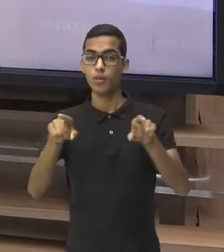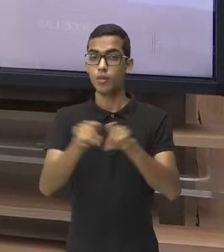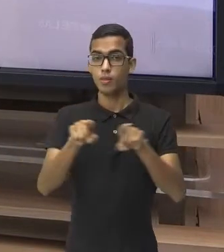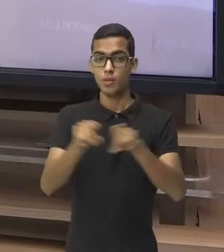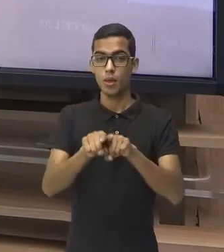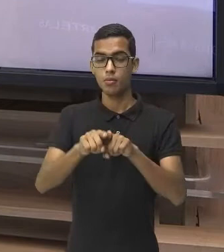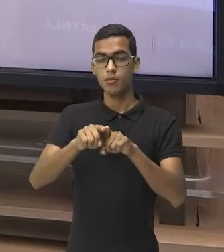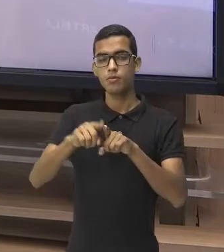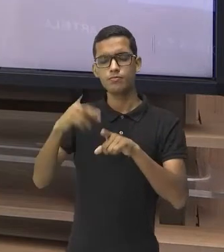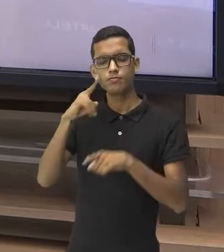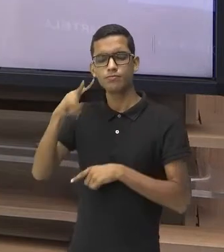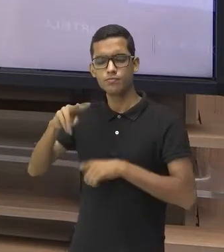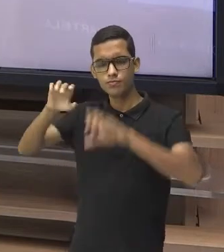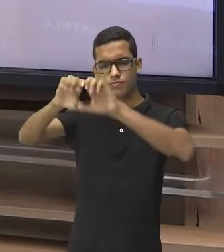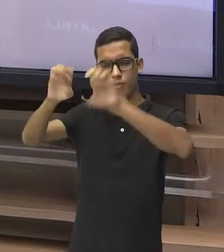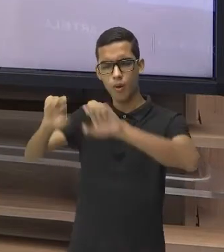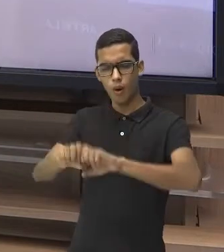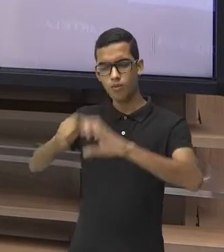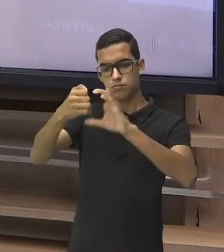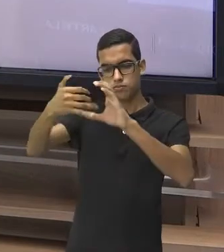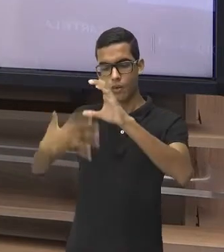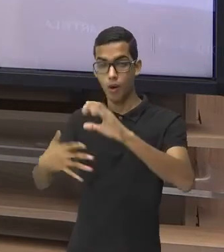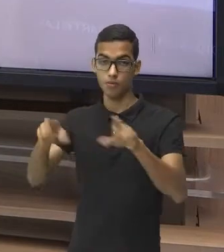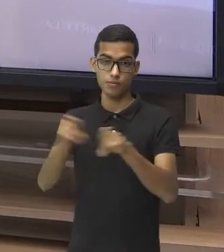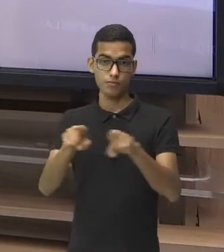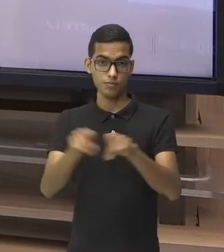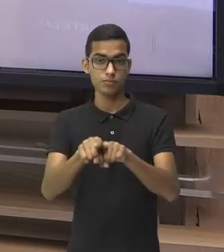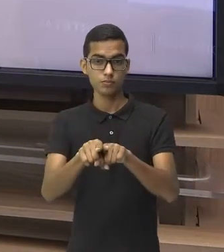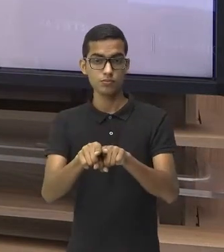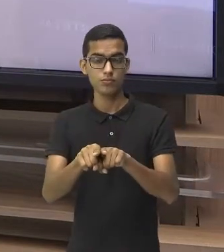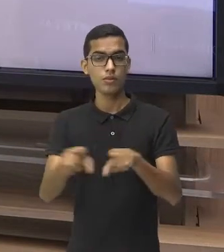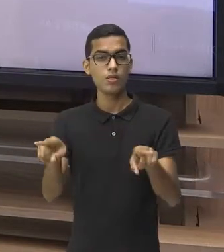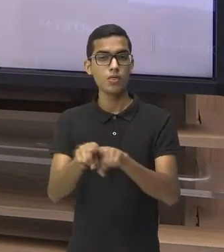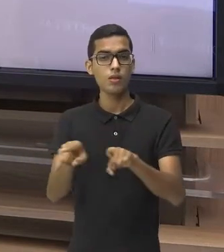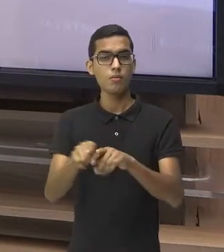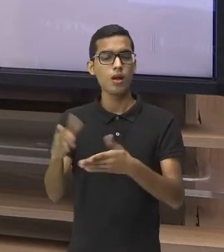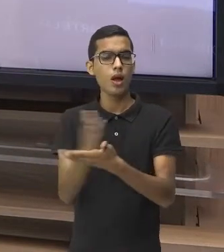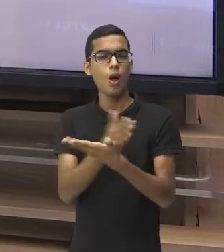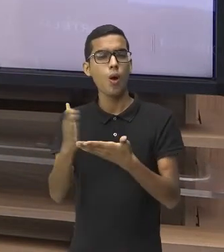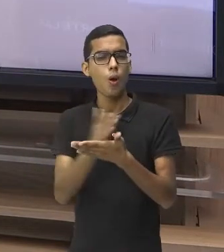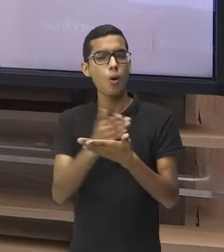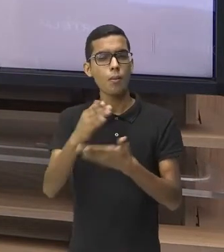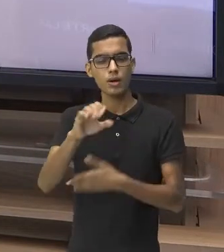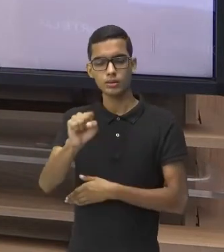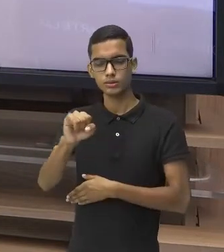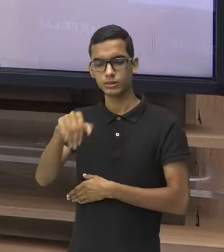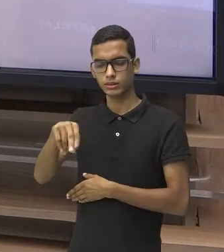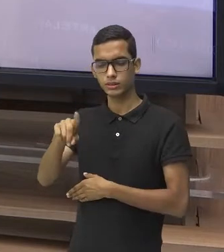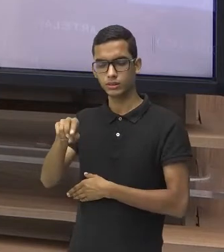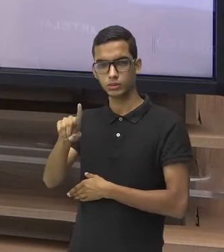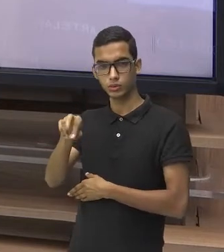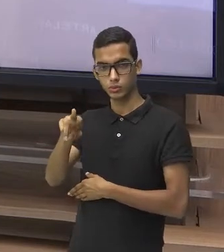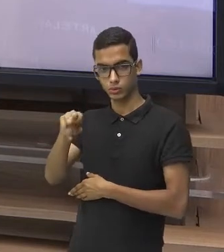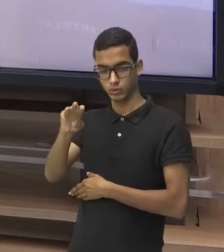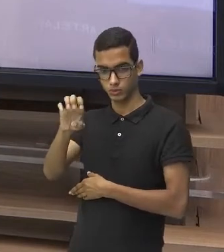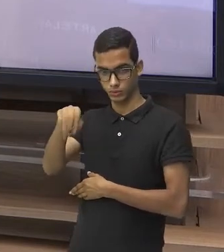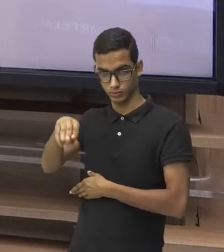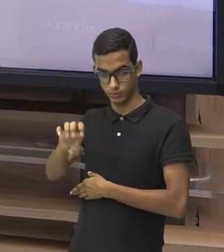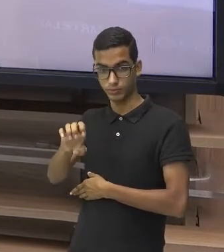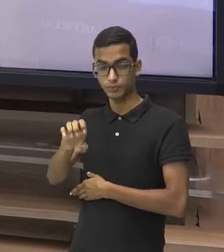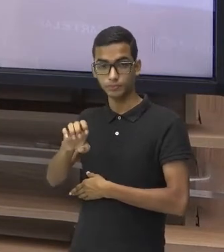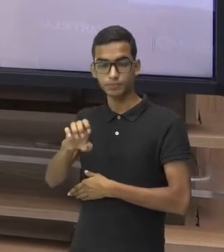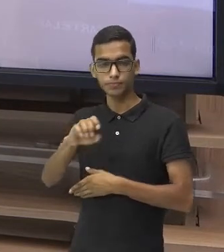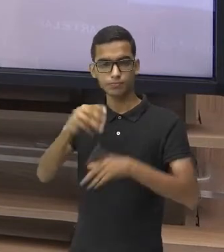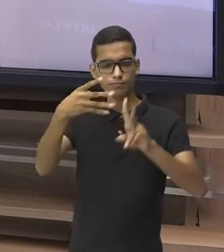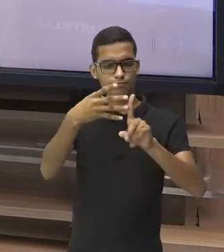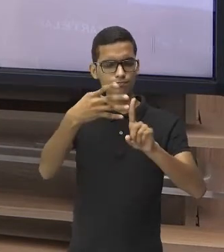suas estruturas, características e algumas síndromes também que estão relacionadas à quantidade ali de cromossomos, tá?